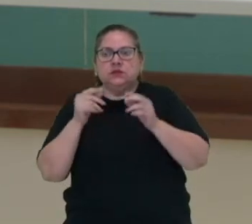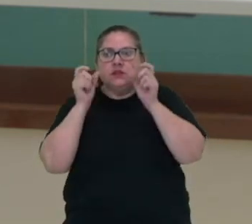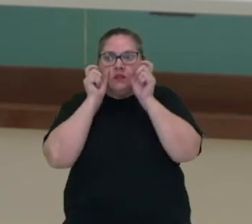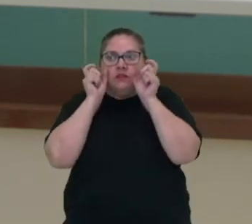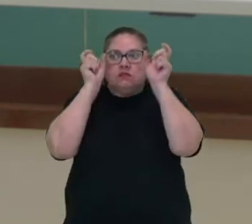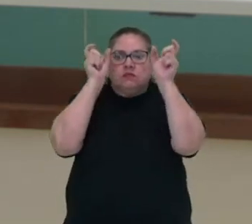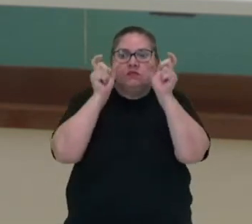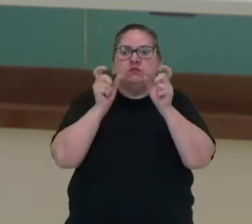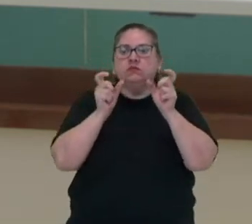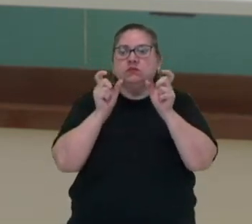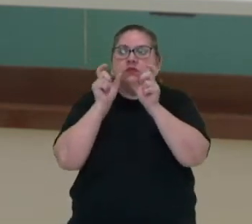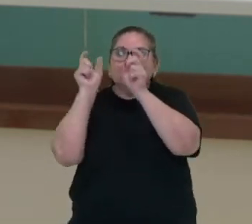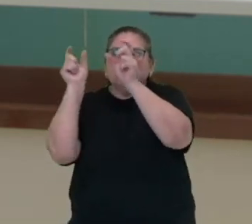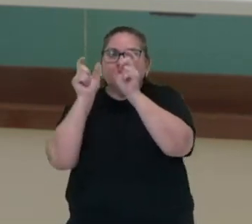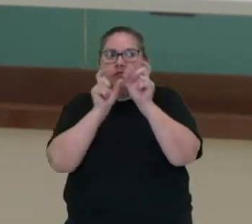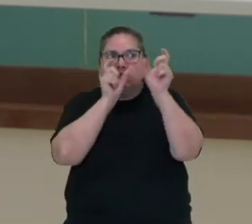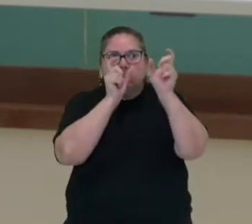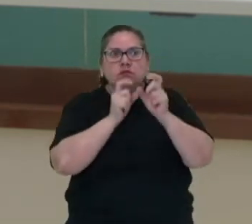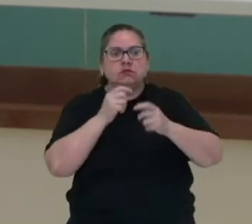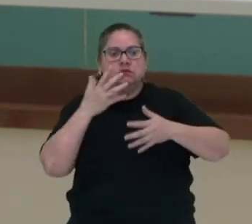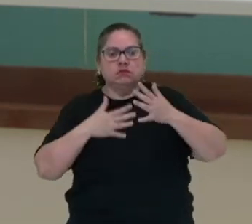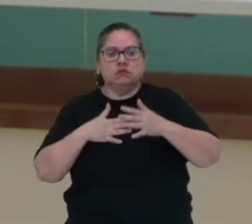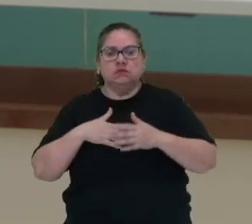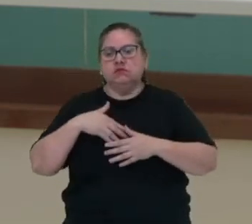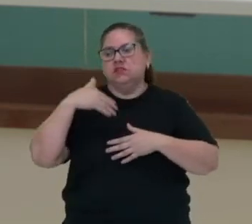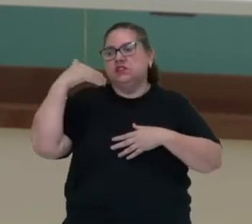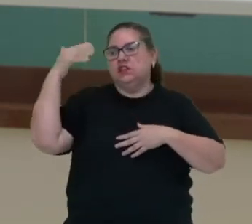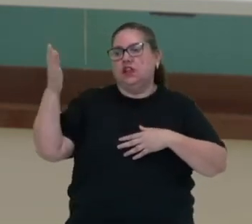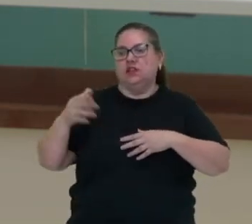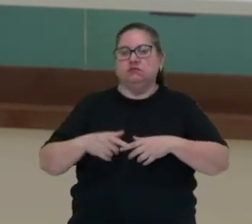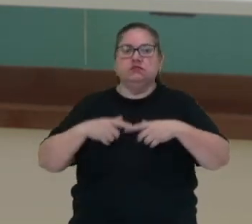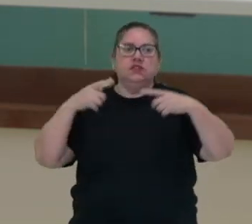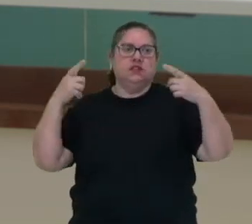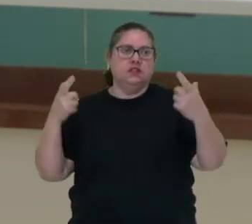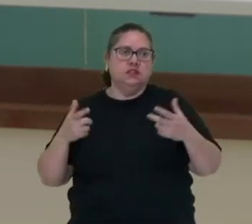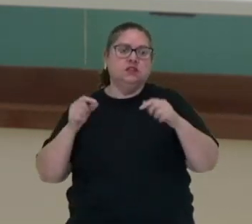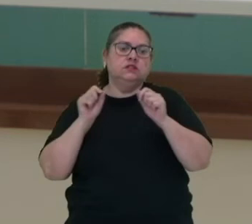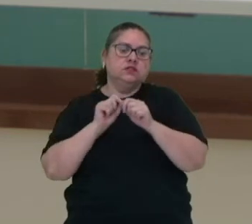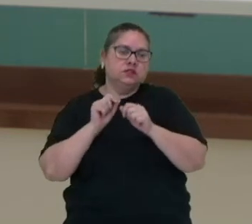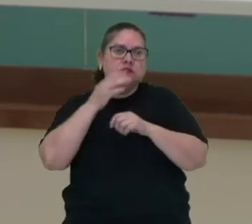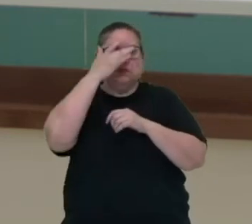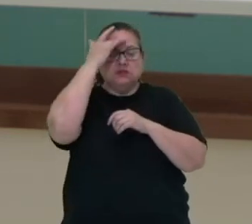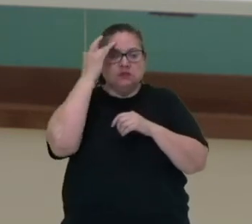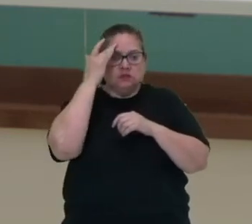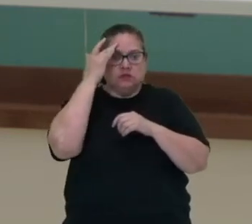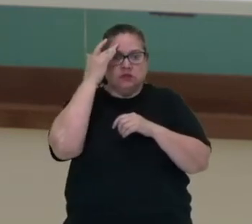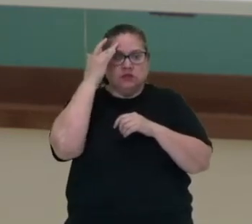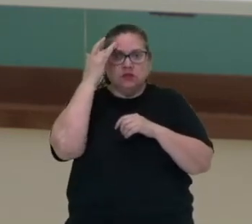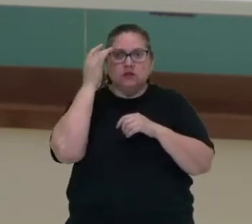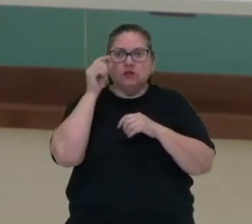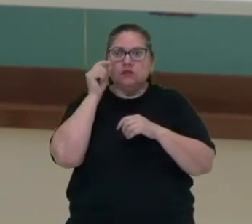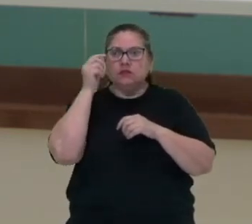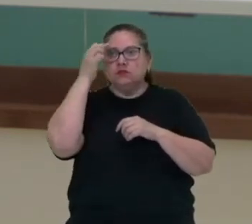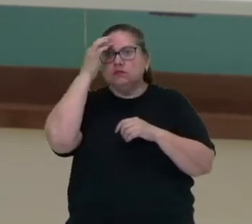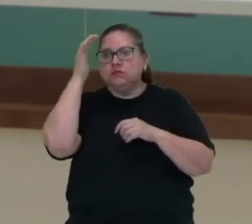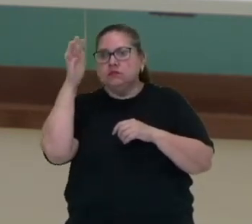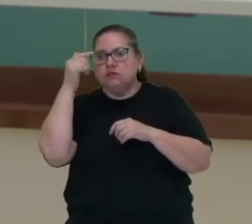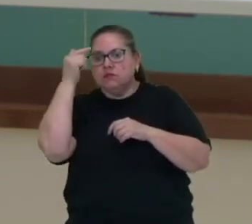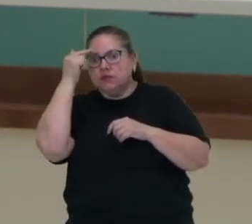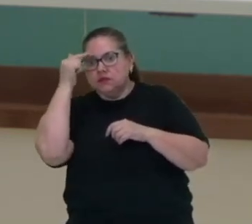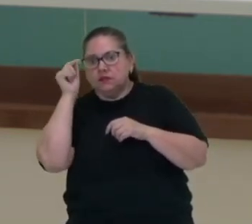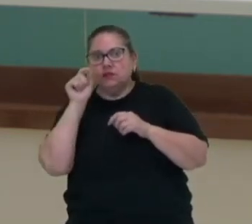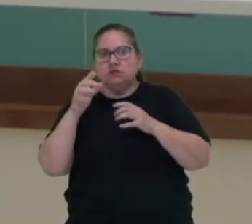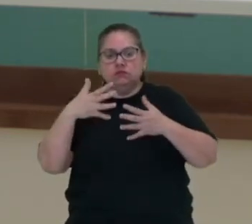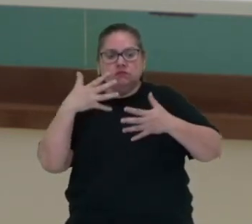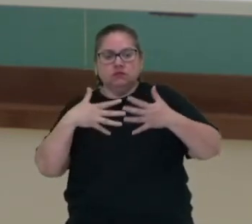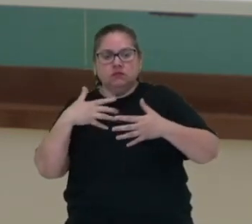atenção dos ouvintes. Então, um movimento muito exagerado pode fazer a pessoa se distrair, pensar no nosso movimento